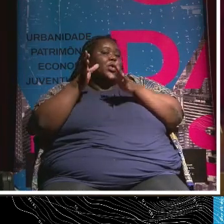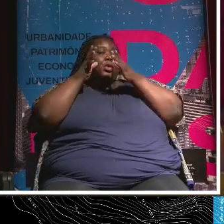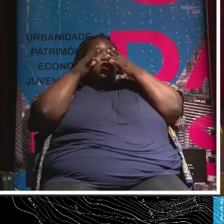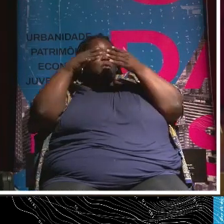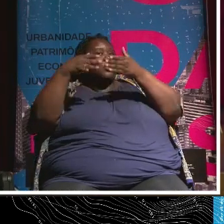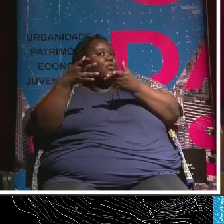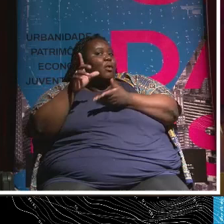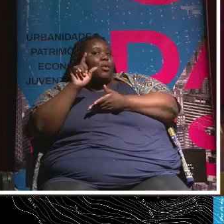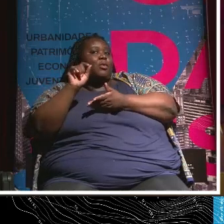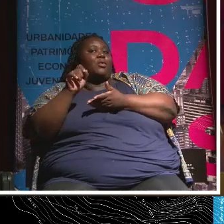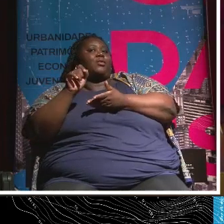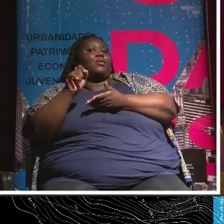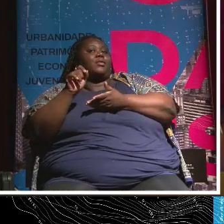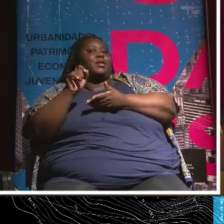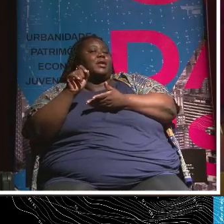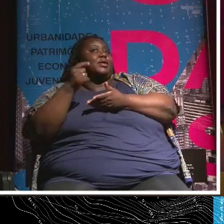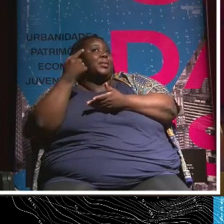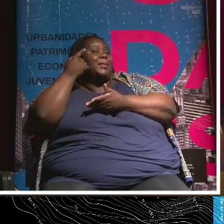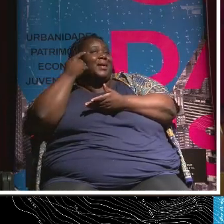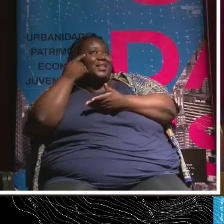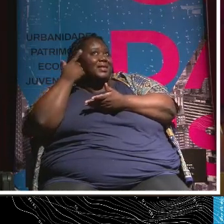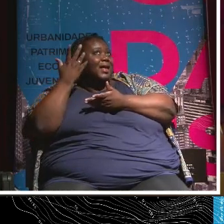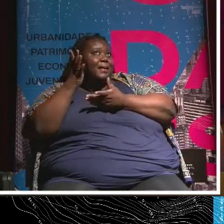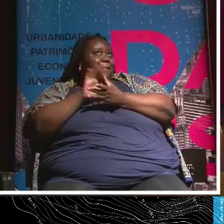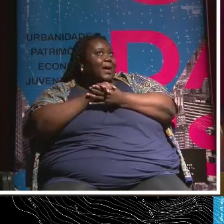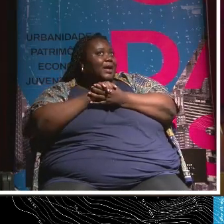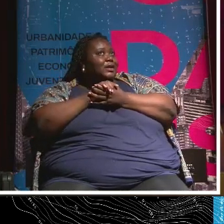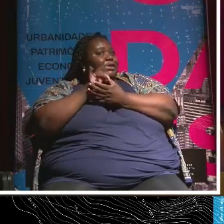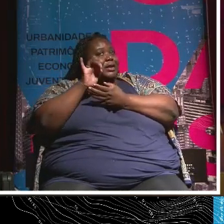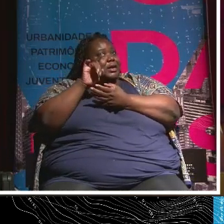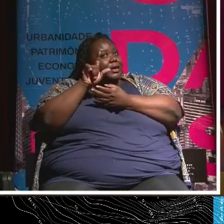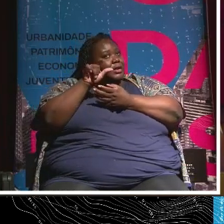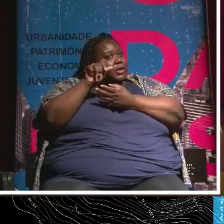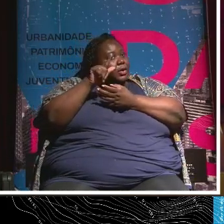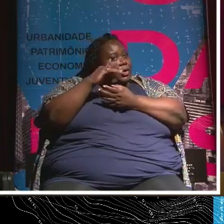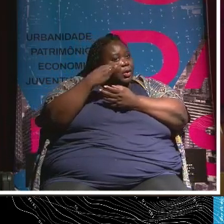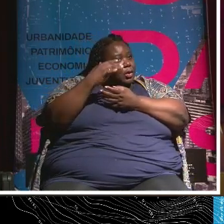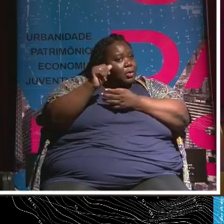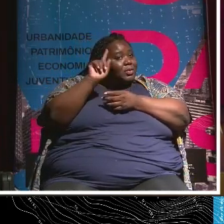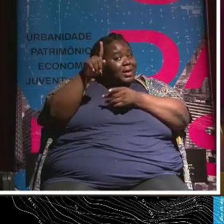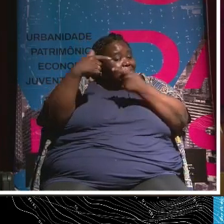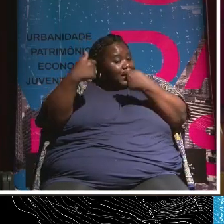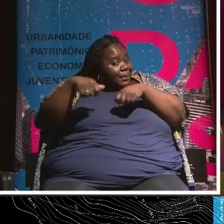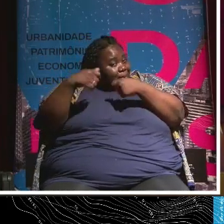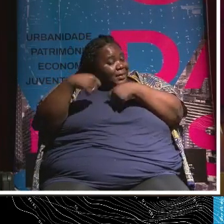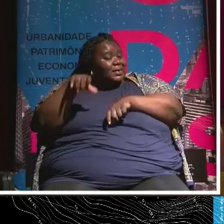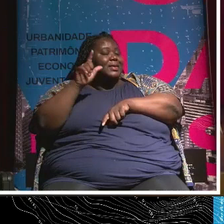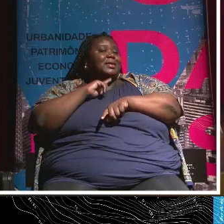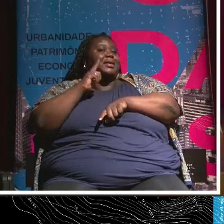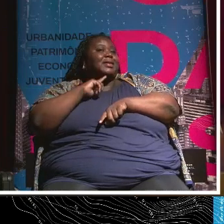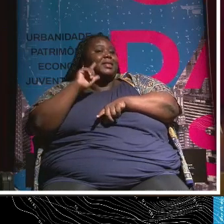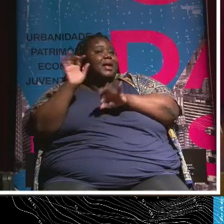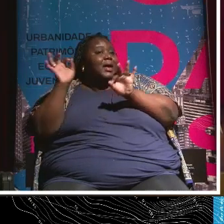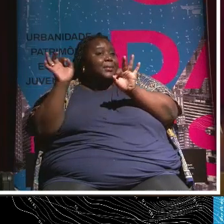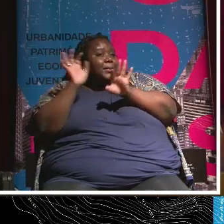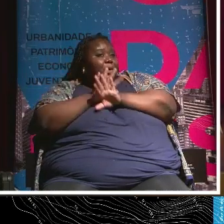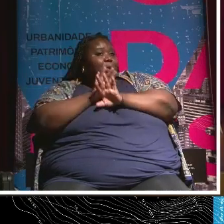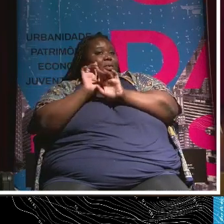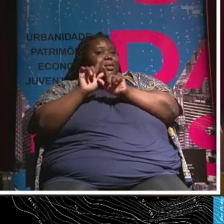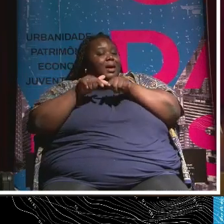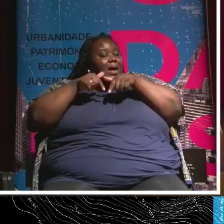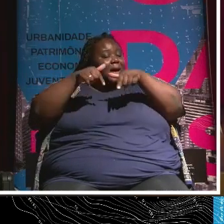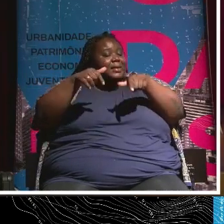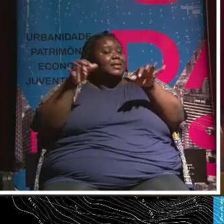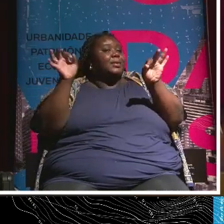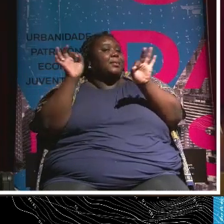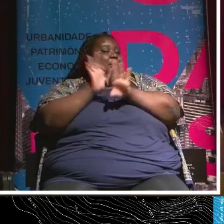sentido da lógica ideológica, ela precisa ter concretude e ação concreta.